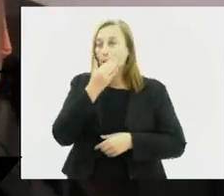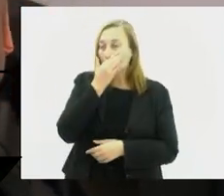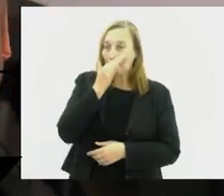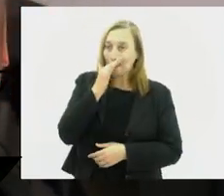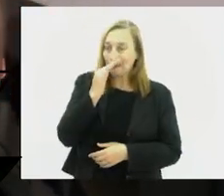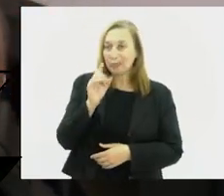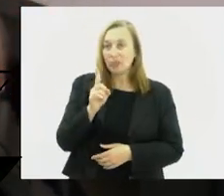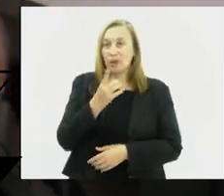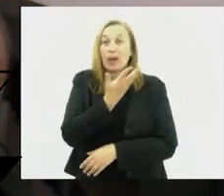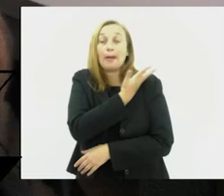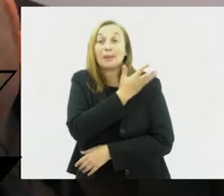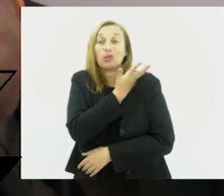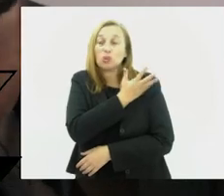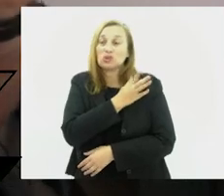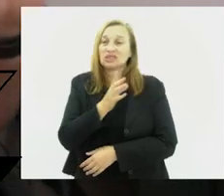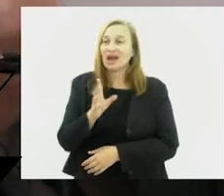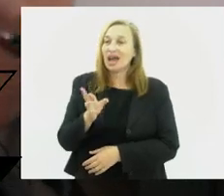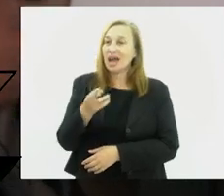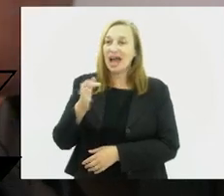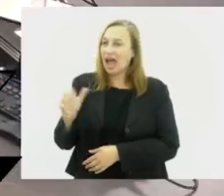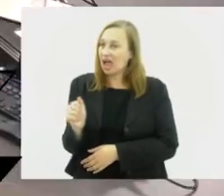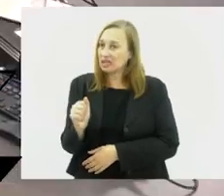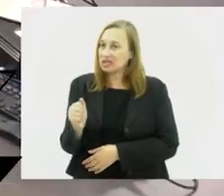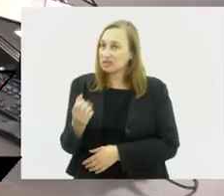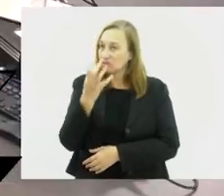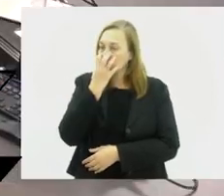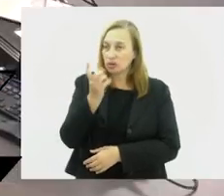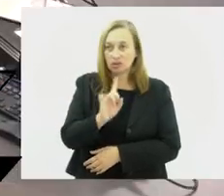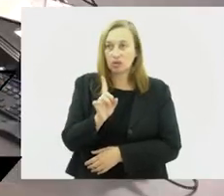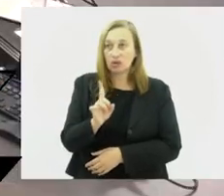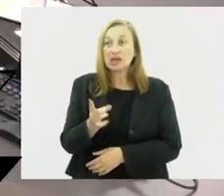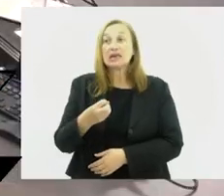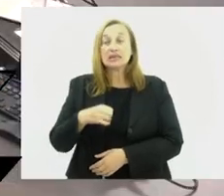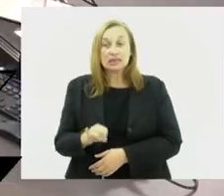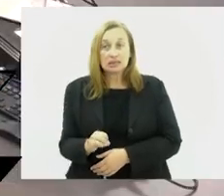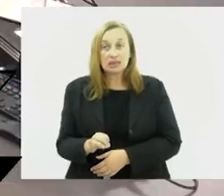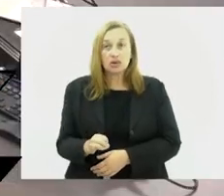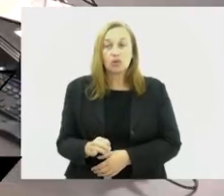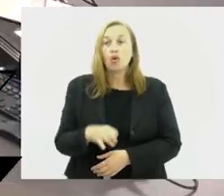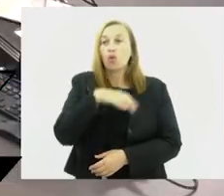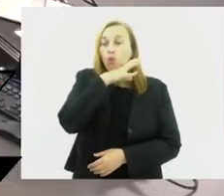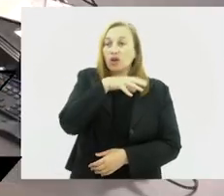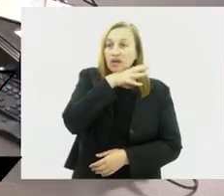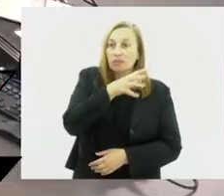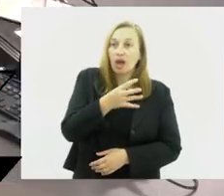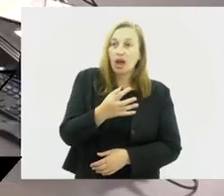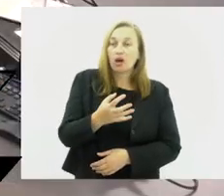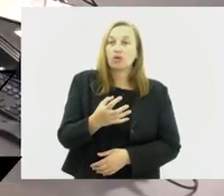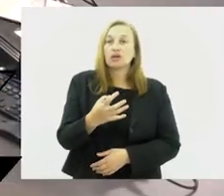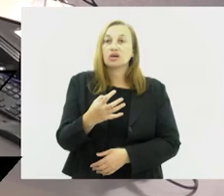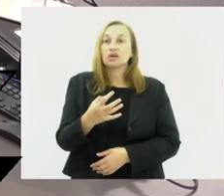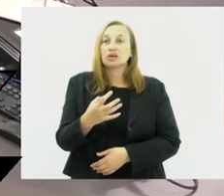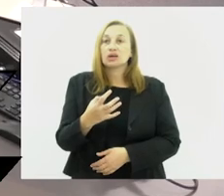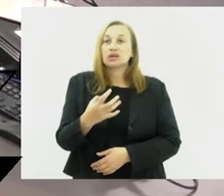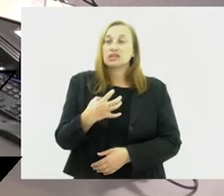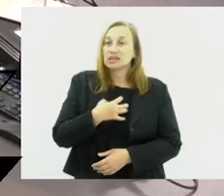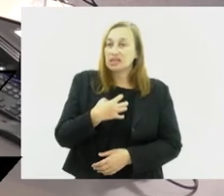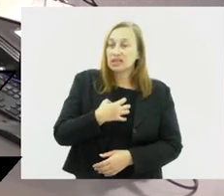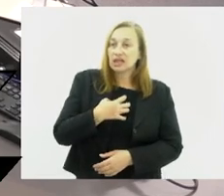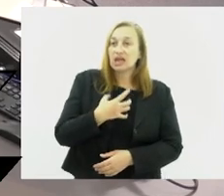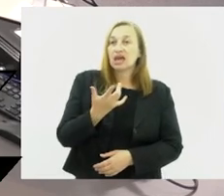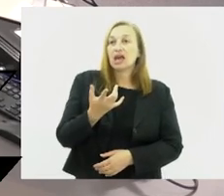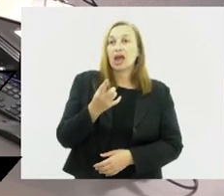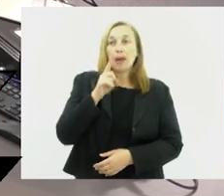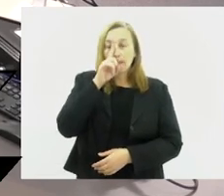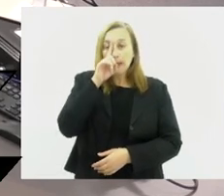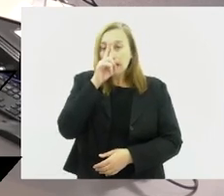de Bombeiros, ele vai atuar independente da situação. Se o animal estiver em risco ou se as pessoas estiverem em risco. Tá certo? Então, são dois